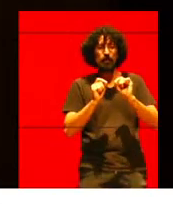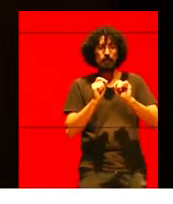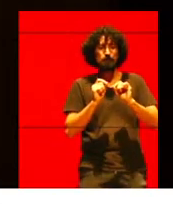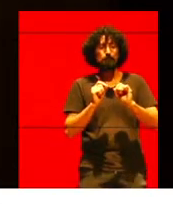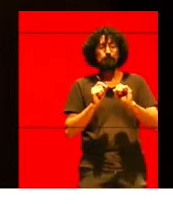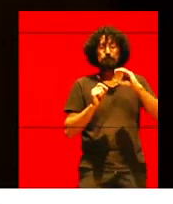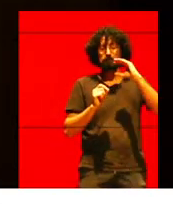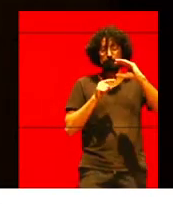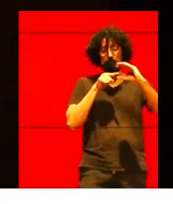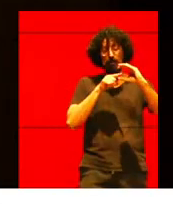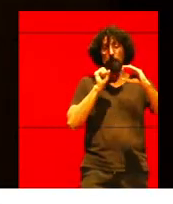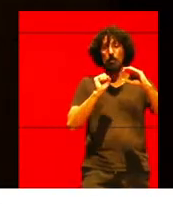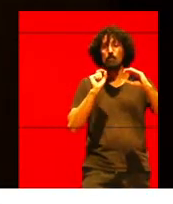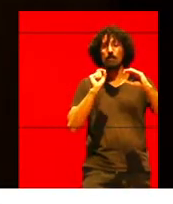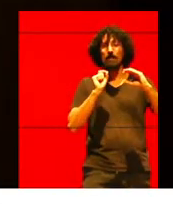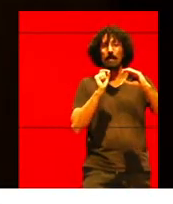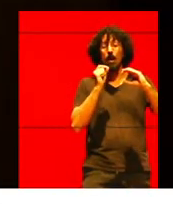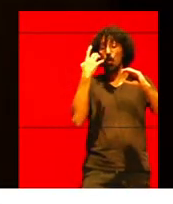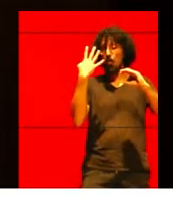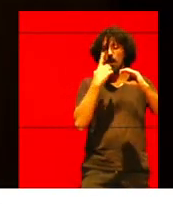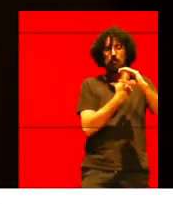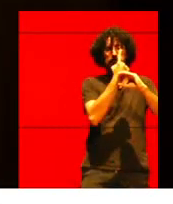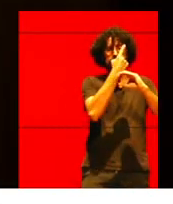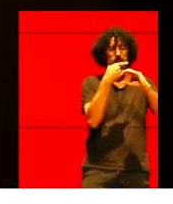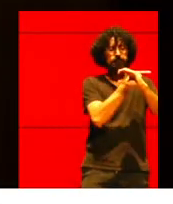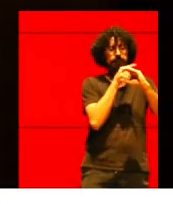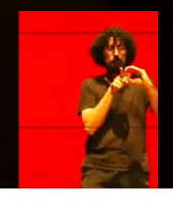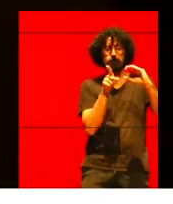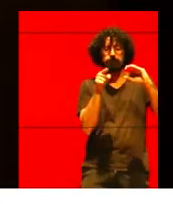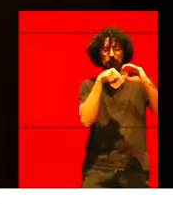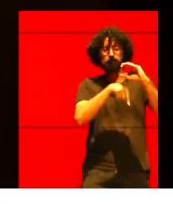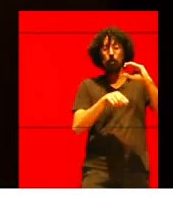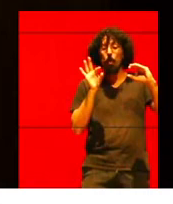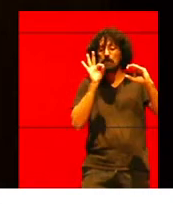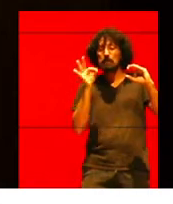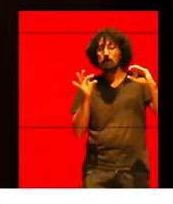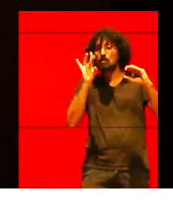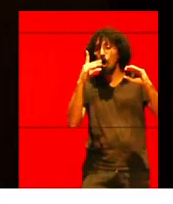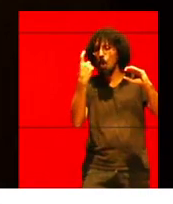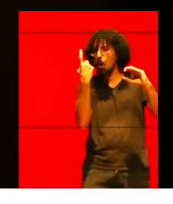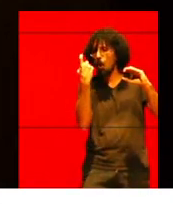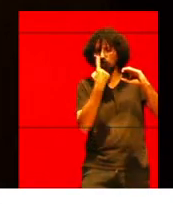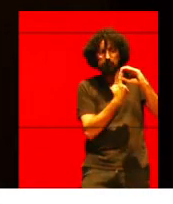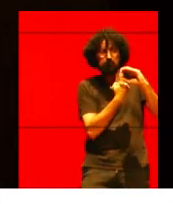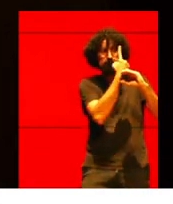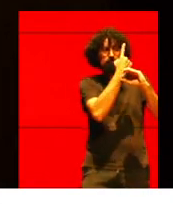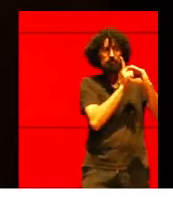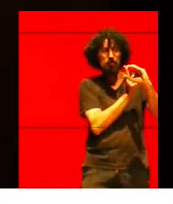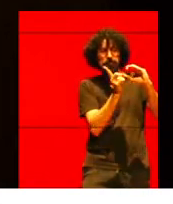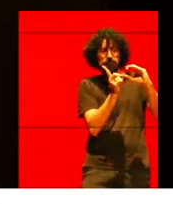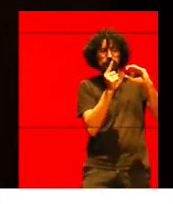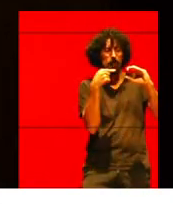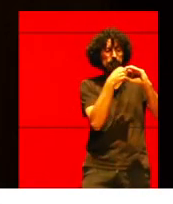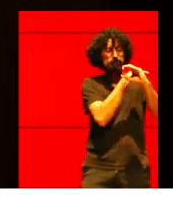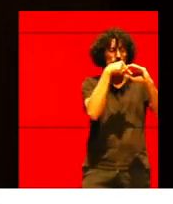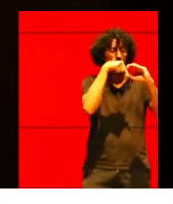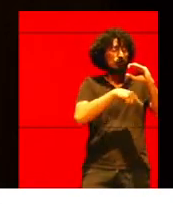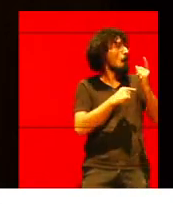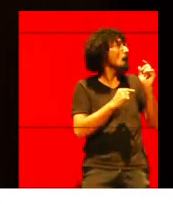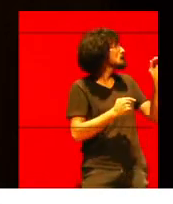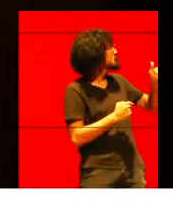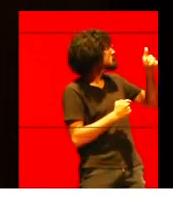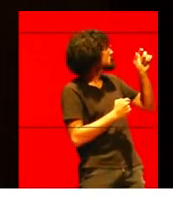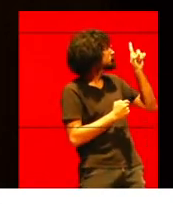quatro ligações simples, certo? Então, aqueles quatro tracinhos ali são quatro